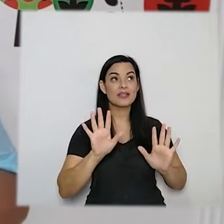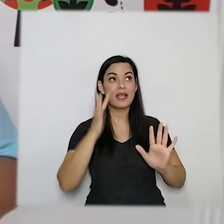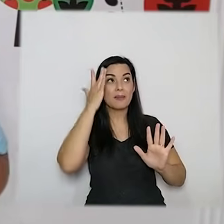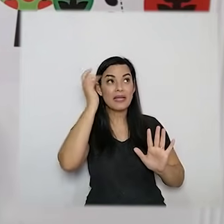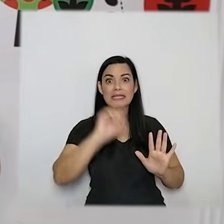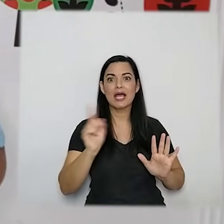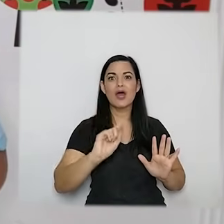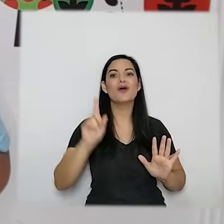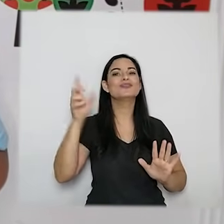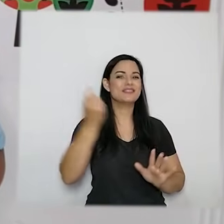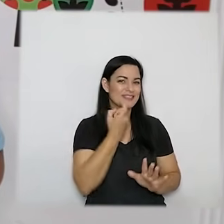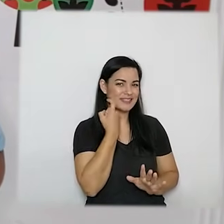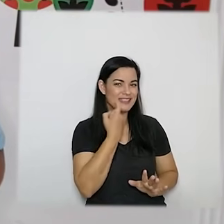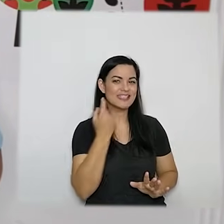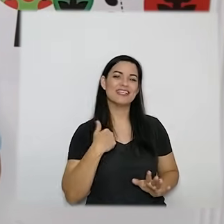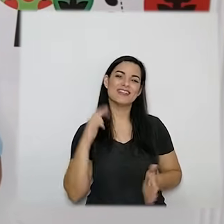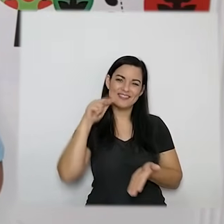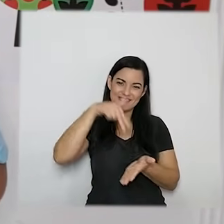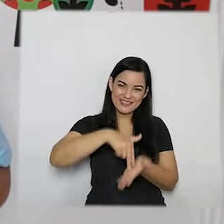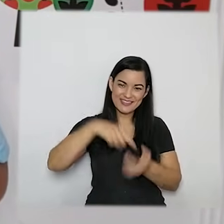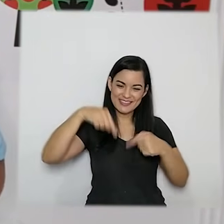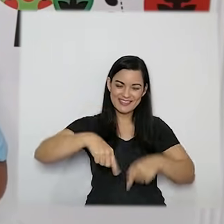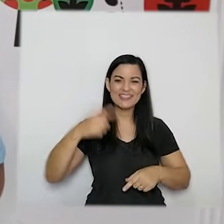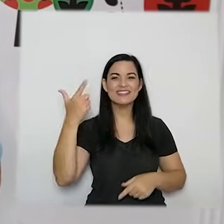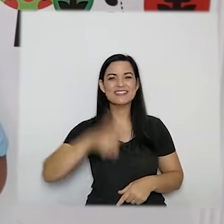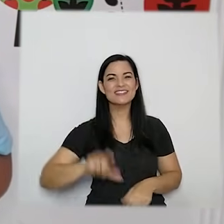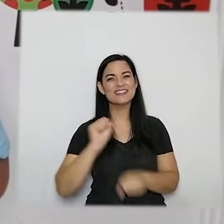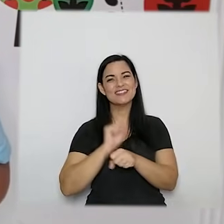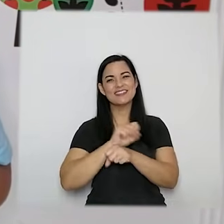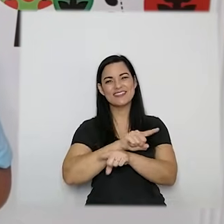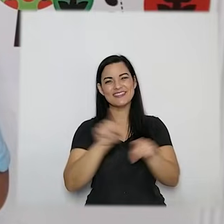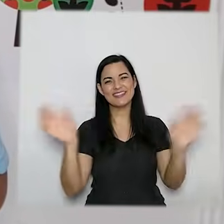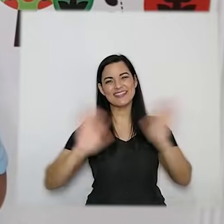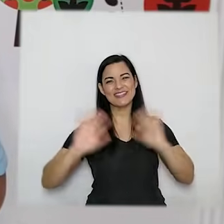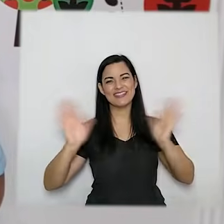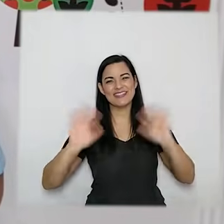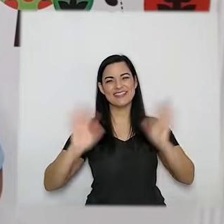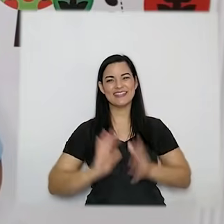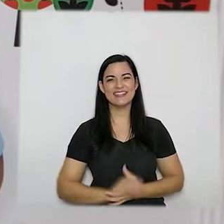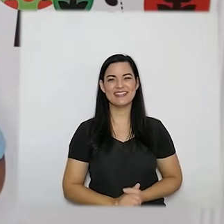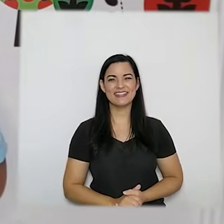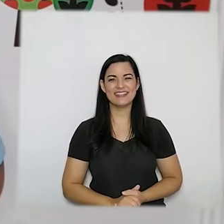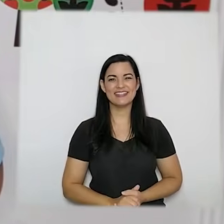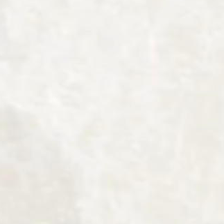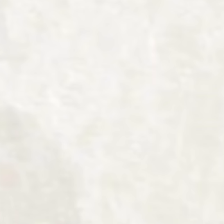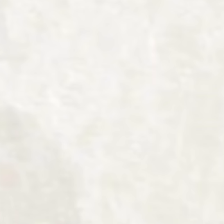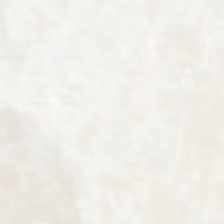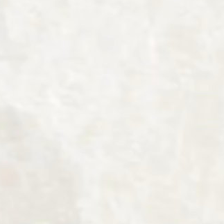sexta-feira, a Pro está aqui à sua espera. Tchau, tchau!